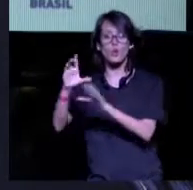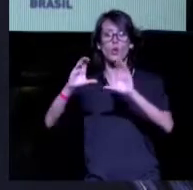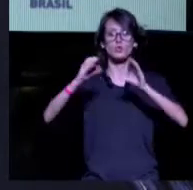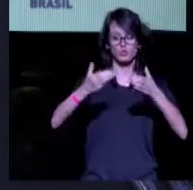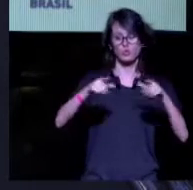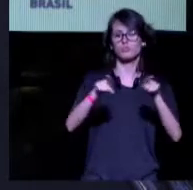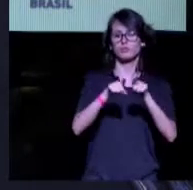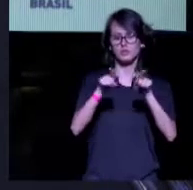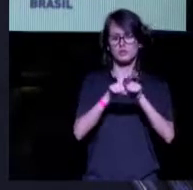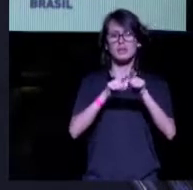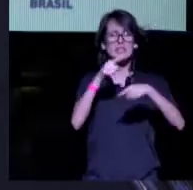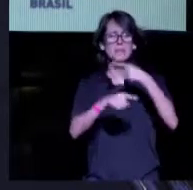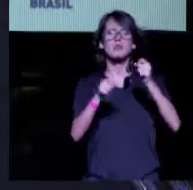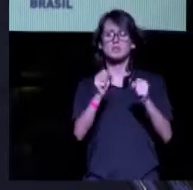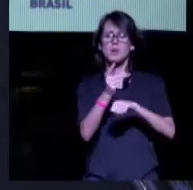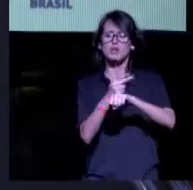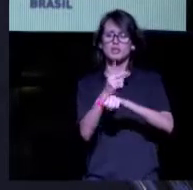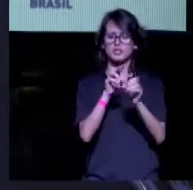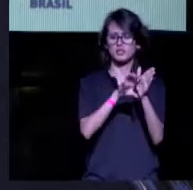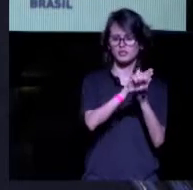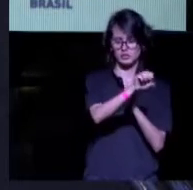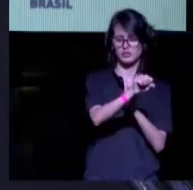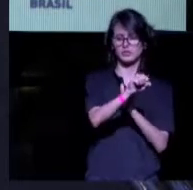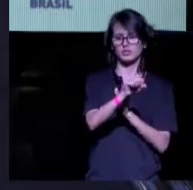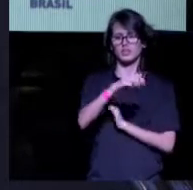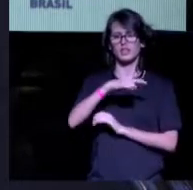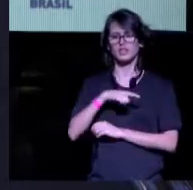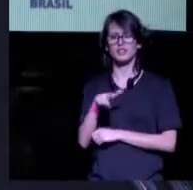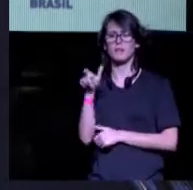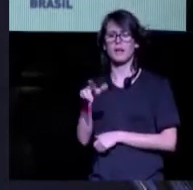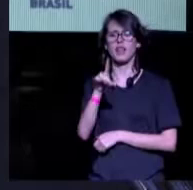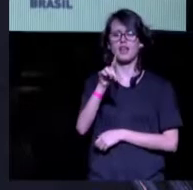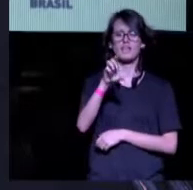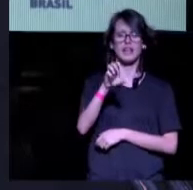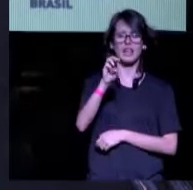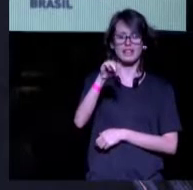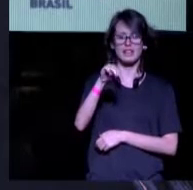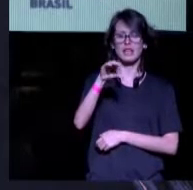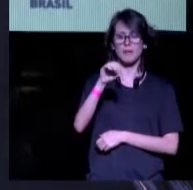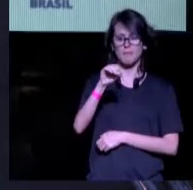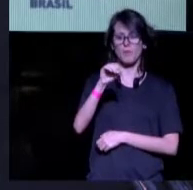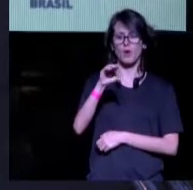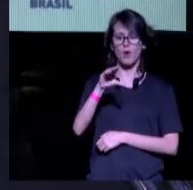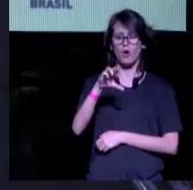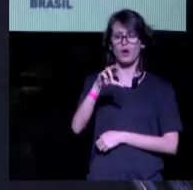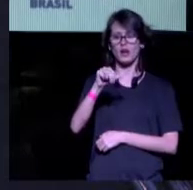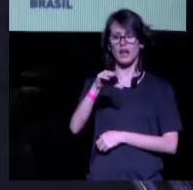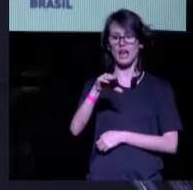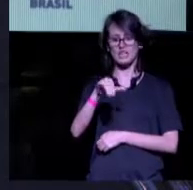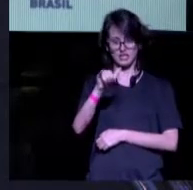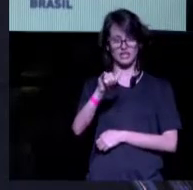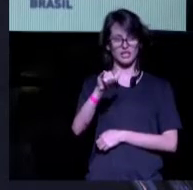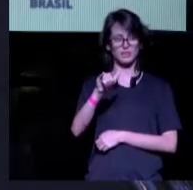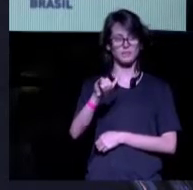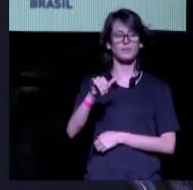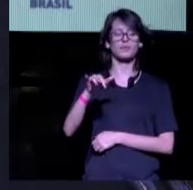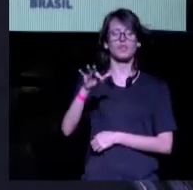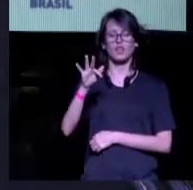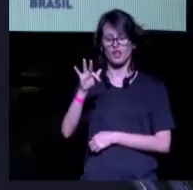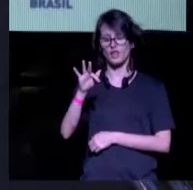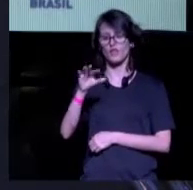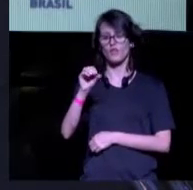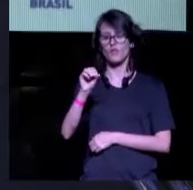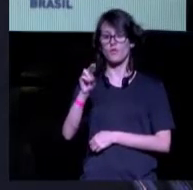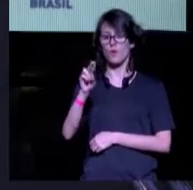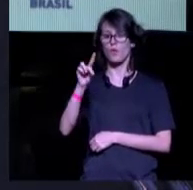deixando bota no google democracy terra fundation não vê a iniciativa deles que eu acho muito